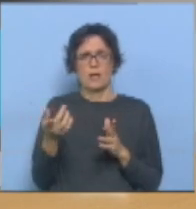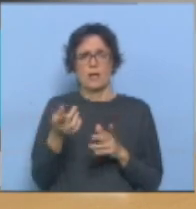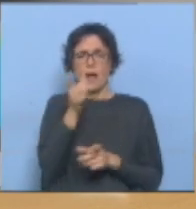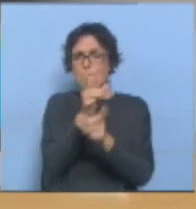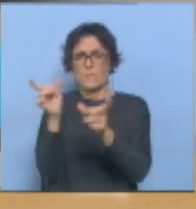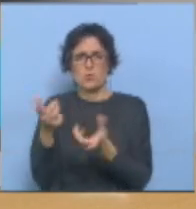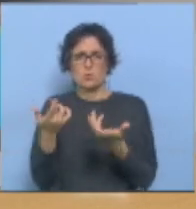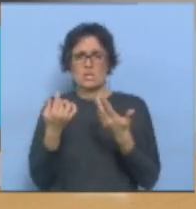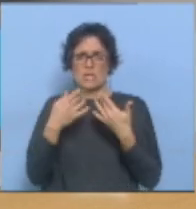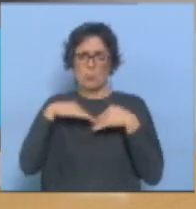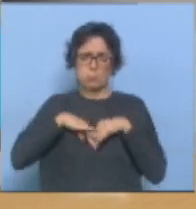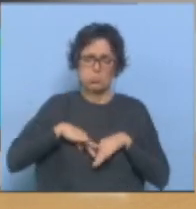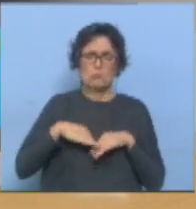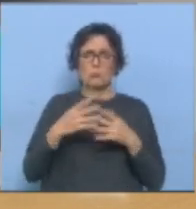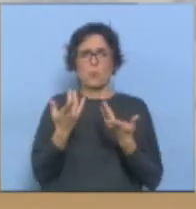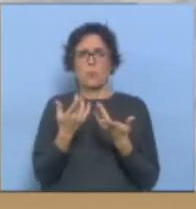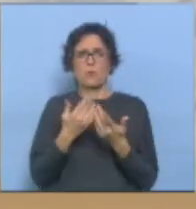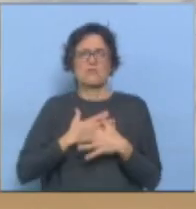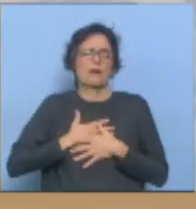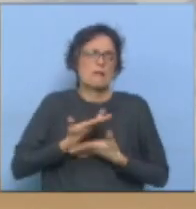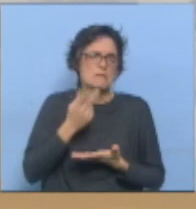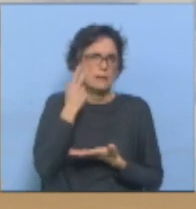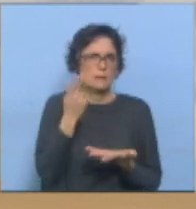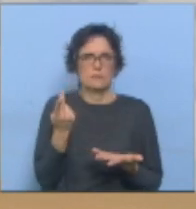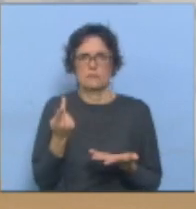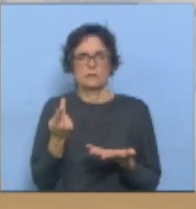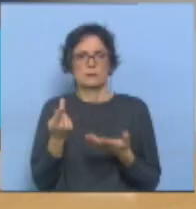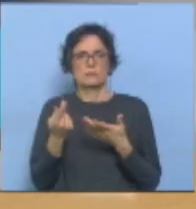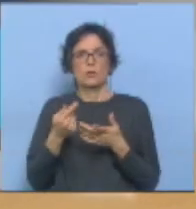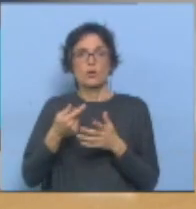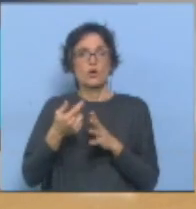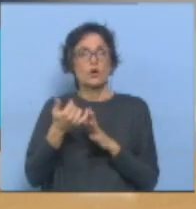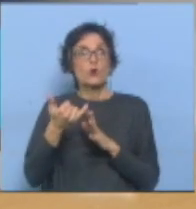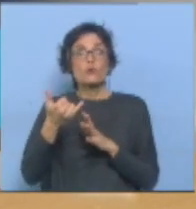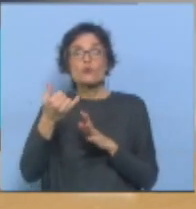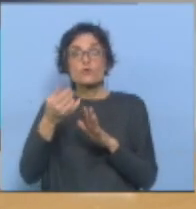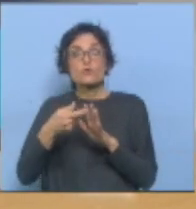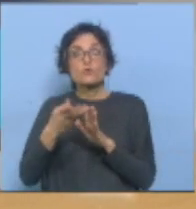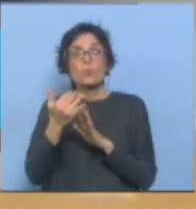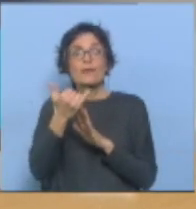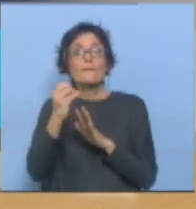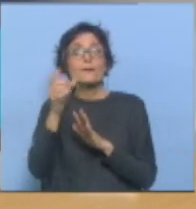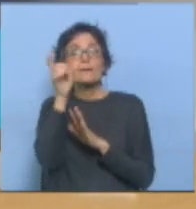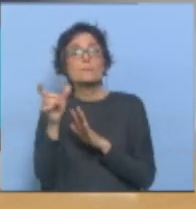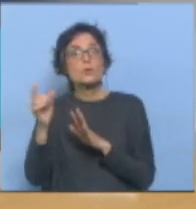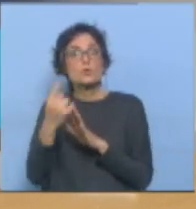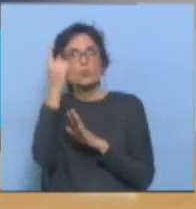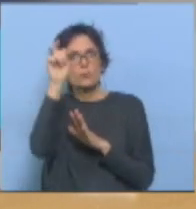viver, com depressões... Na Holanda, 6, 7 pessoas por dia. São 20. Tenho que estes dados